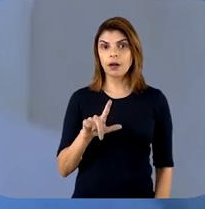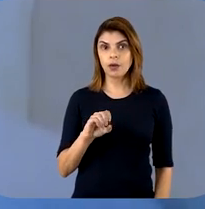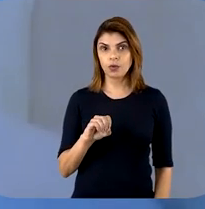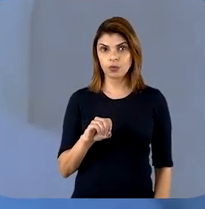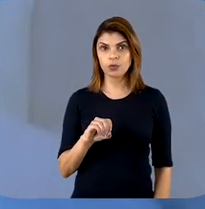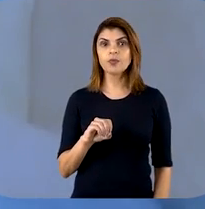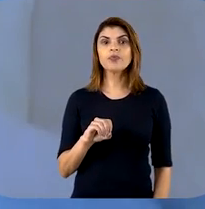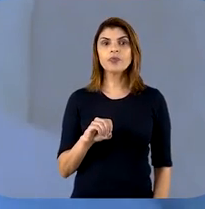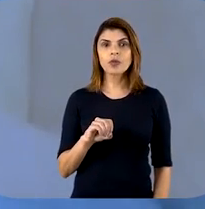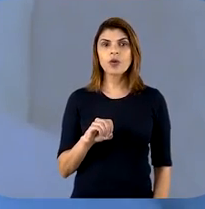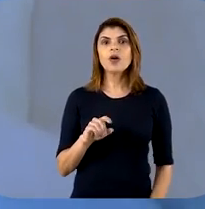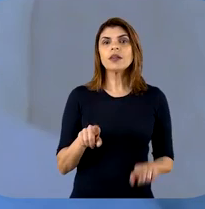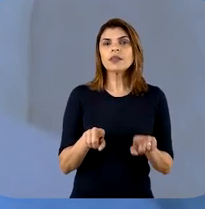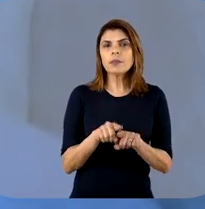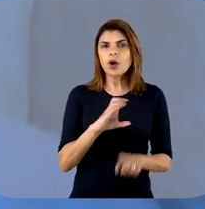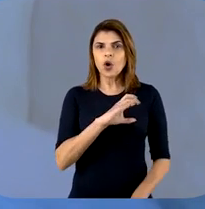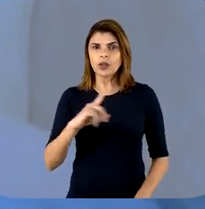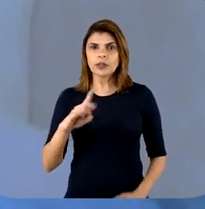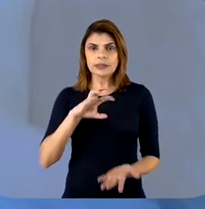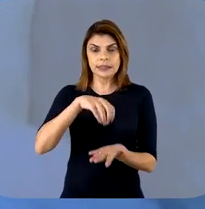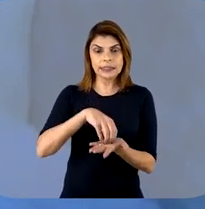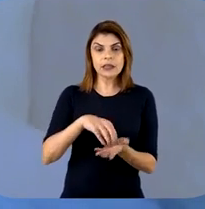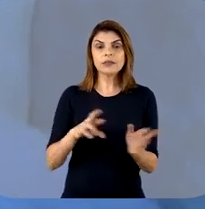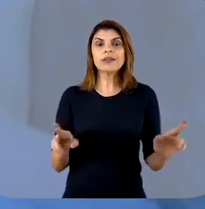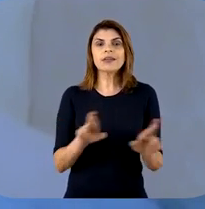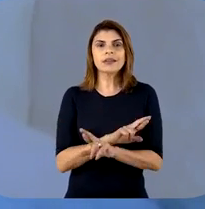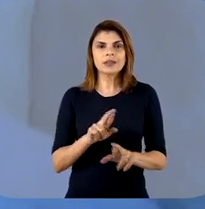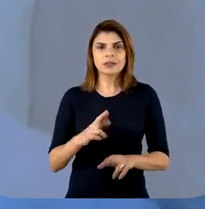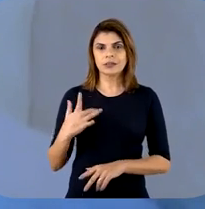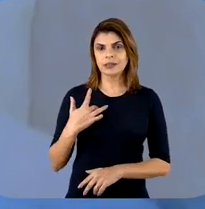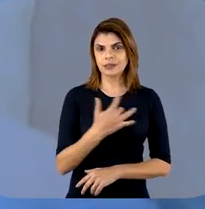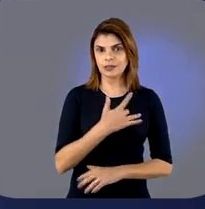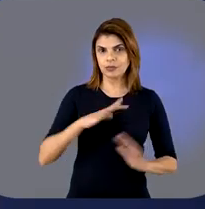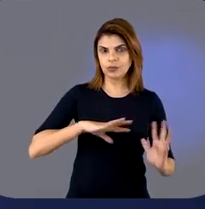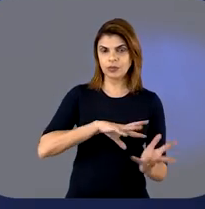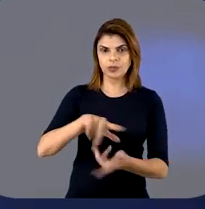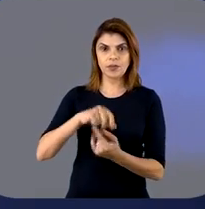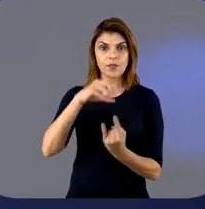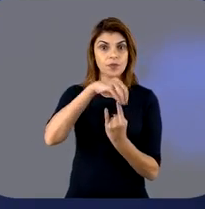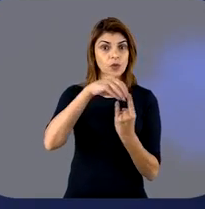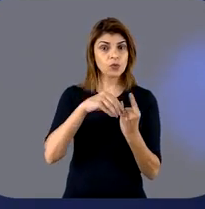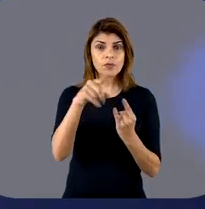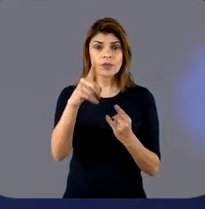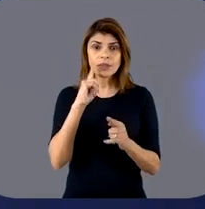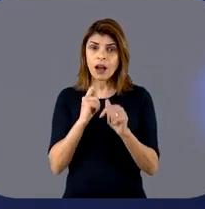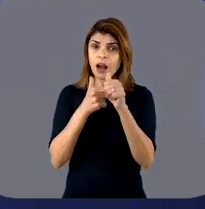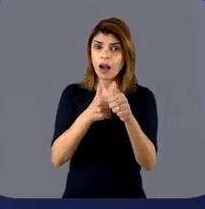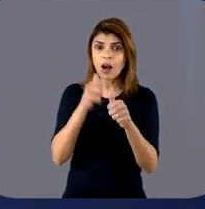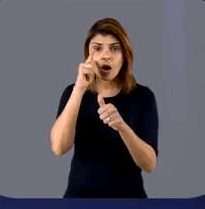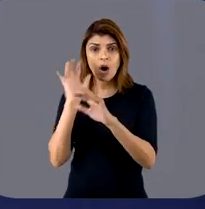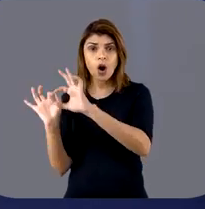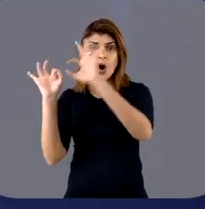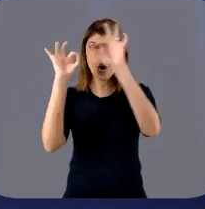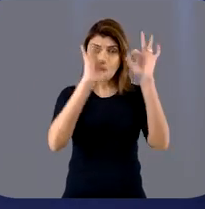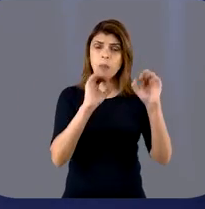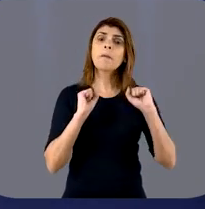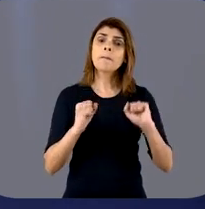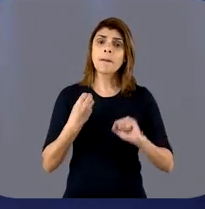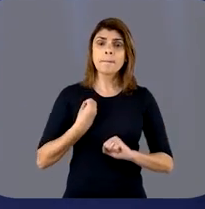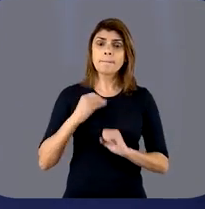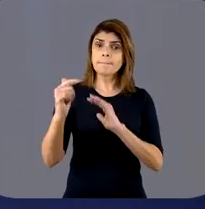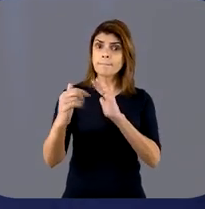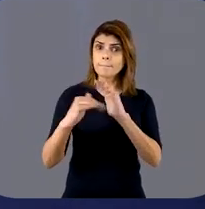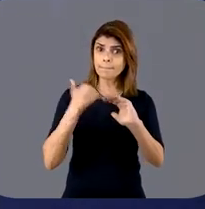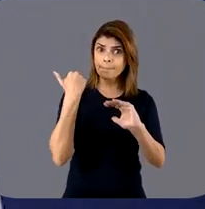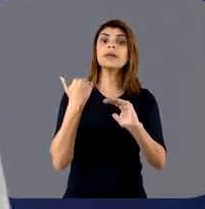do Centro de Relações Internacionais em Saúde da Fiocruz. E você que nos acompanha já pode participar, mande suas